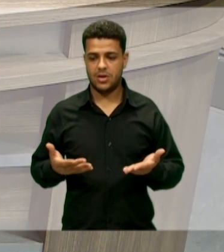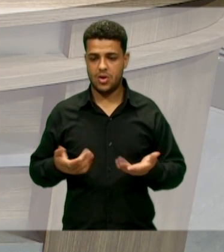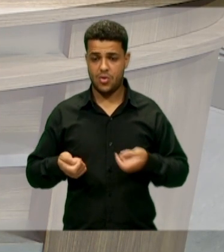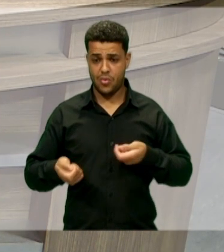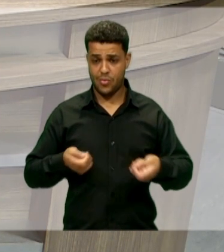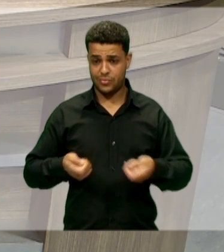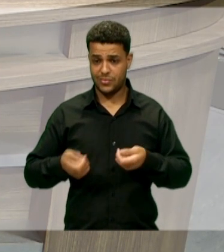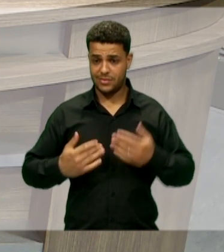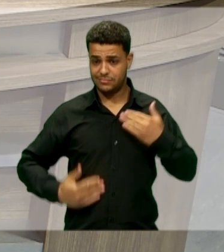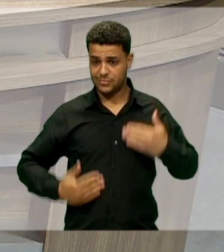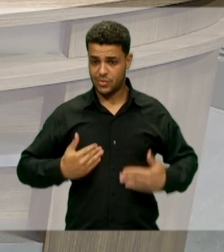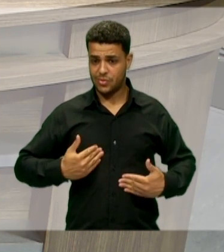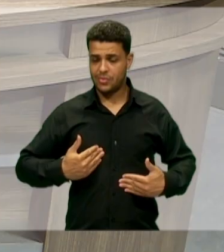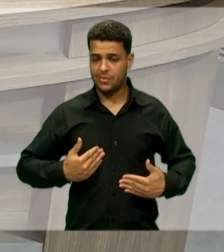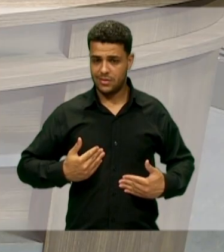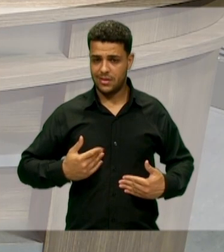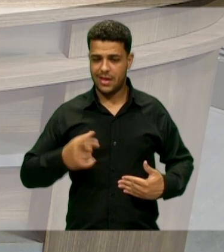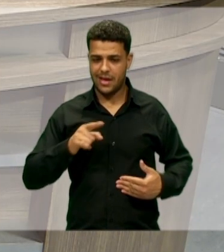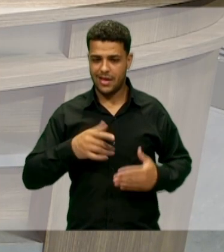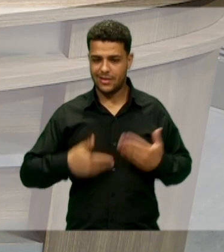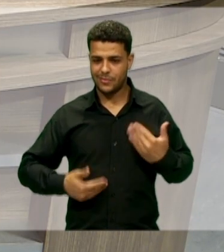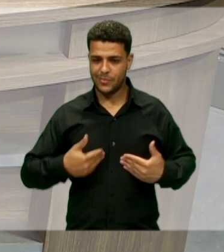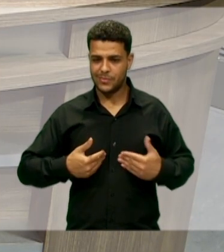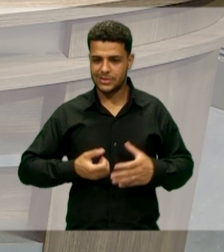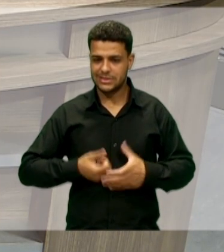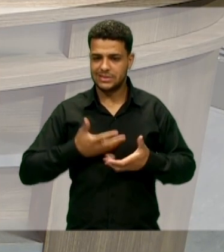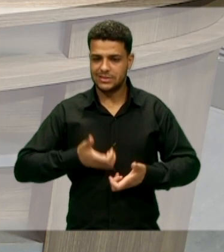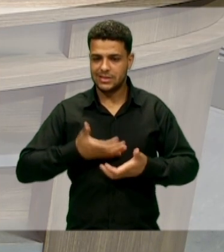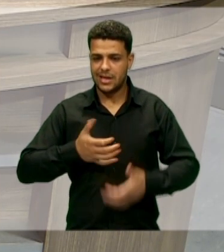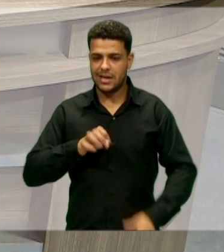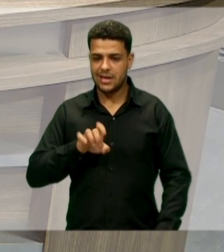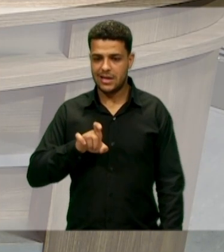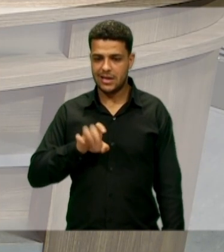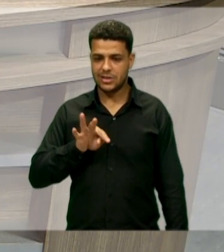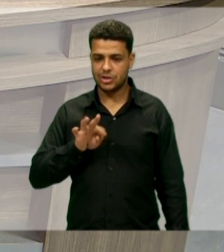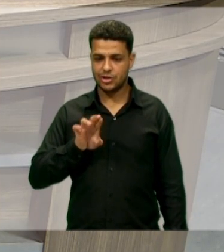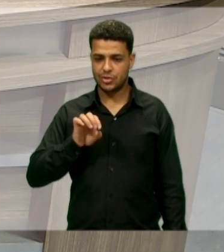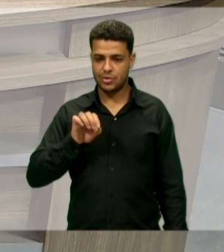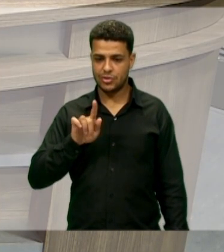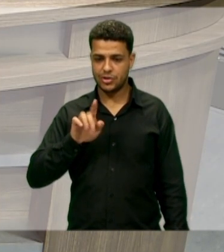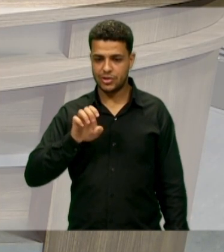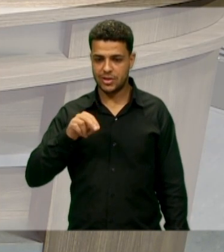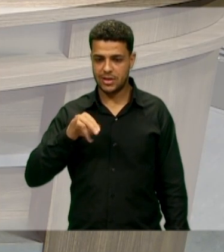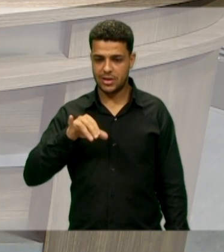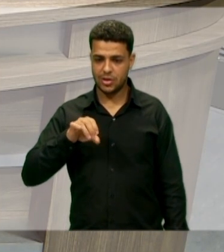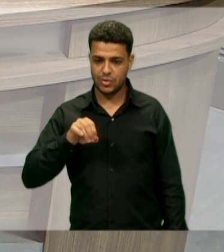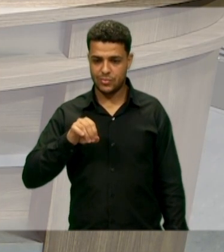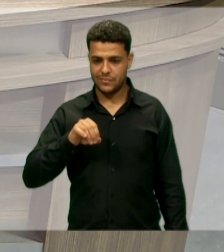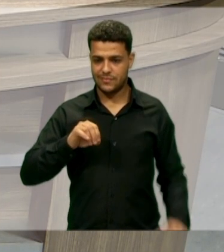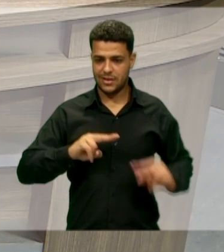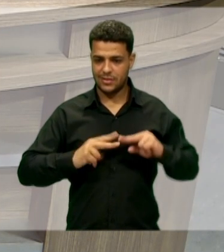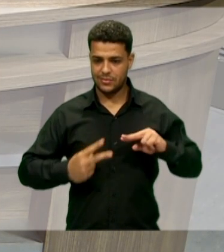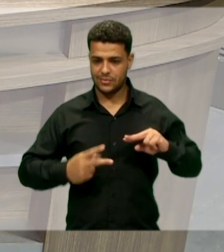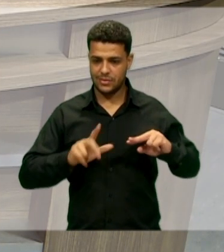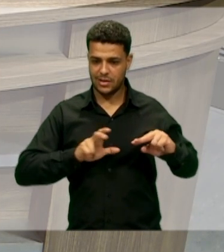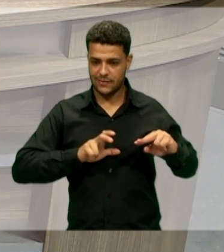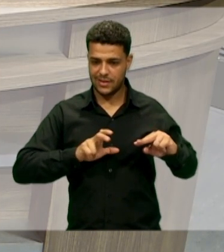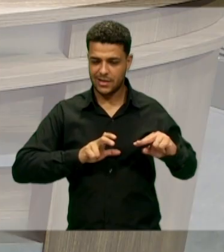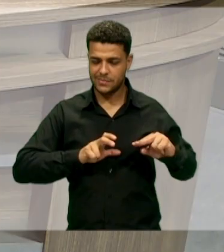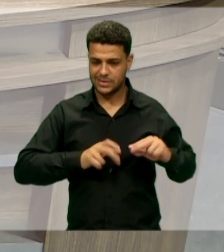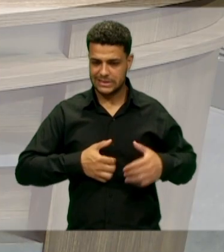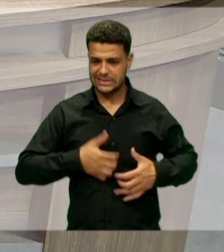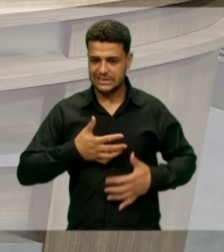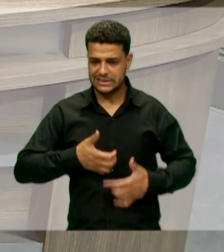controla a gordura corporal, porque a gordura corporal ela produz estrogênio e boa parte dos cânceres de mama elas dependem do estrogênio, entende? Então, tudo